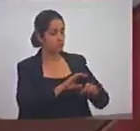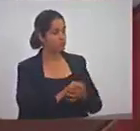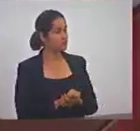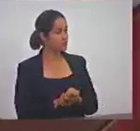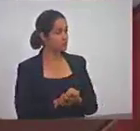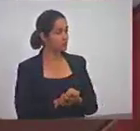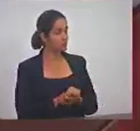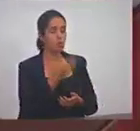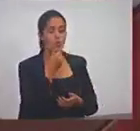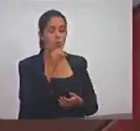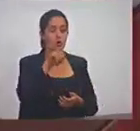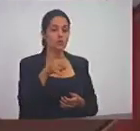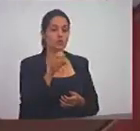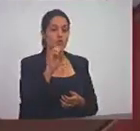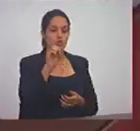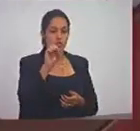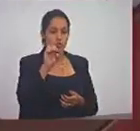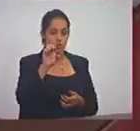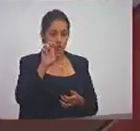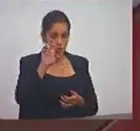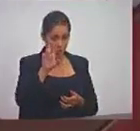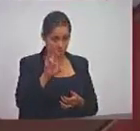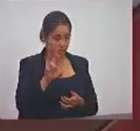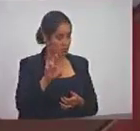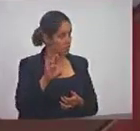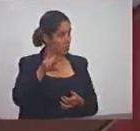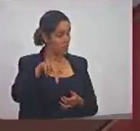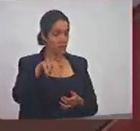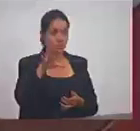Neto, e nós só temos que agradecer o deputado.